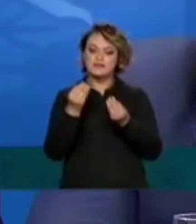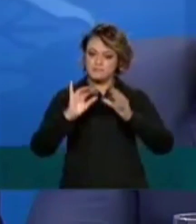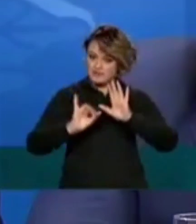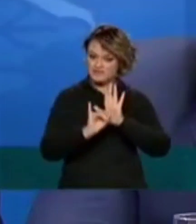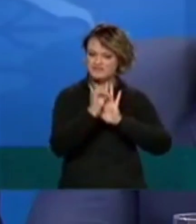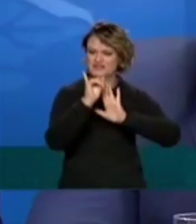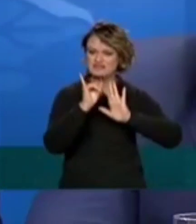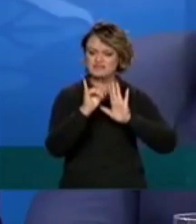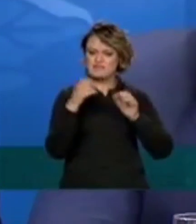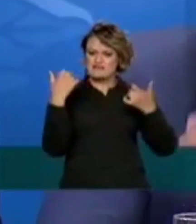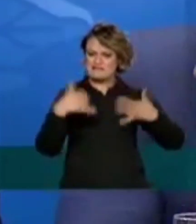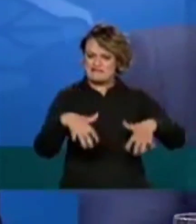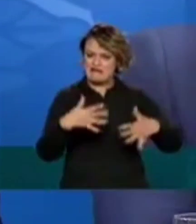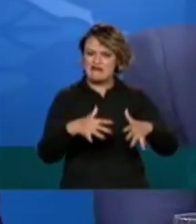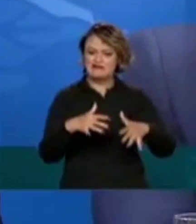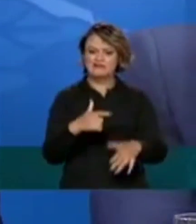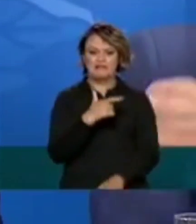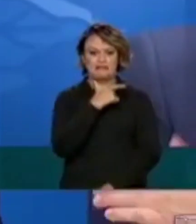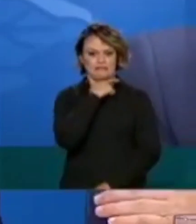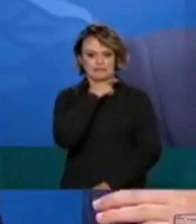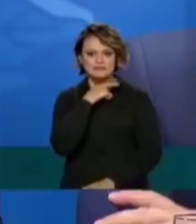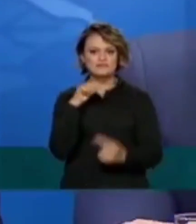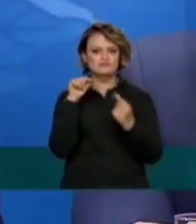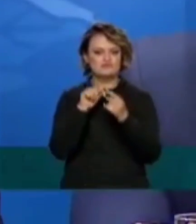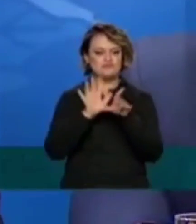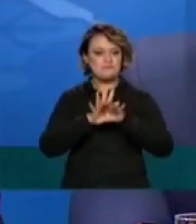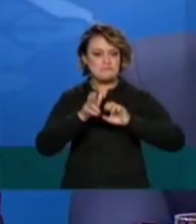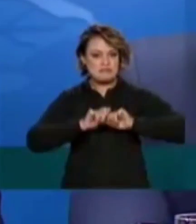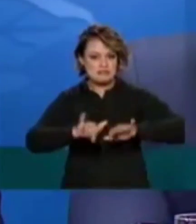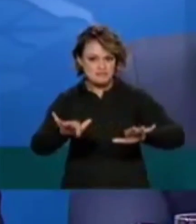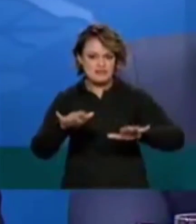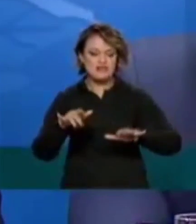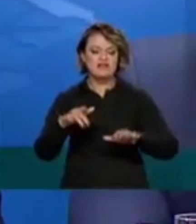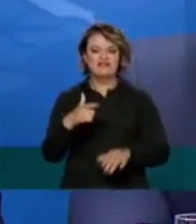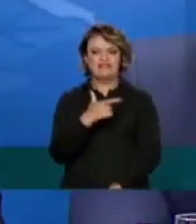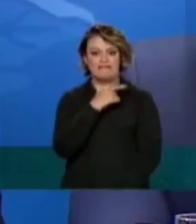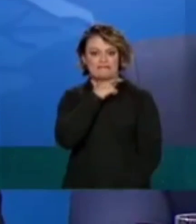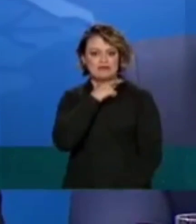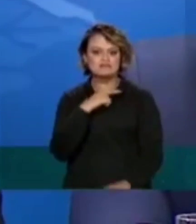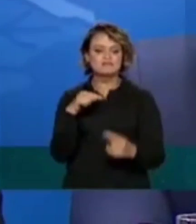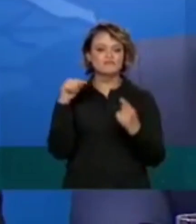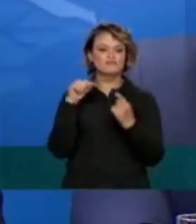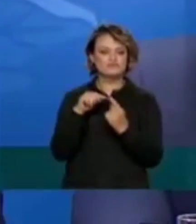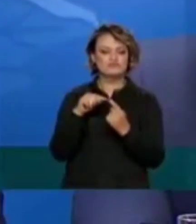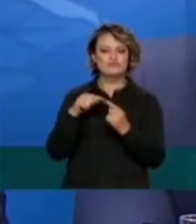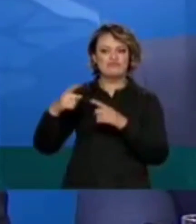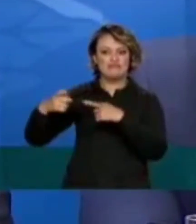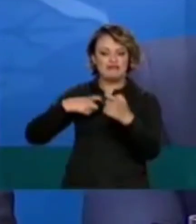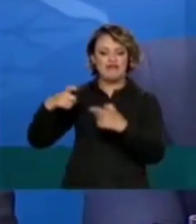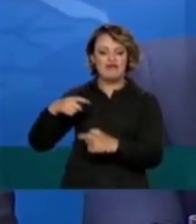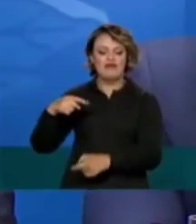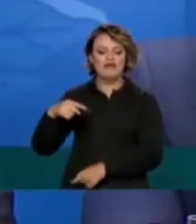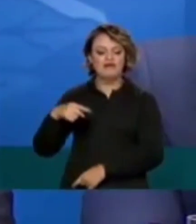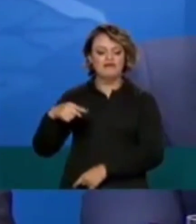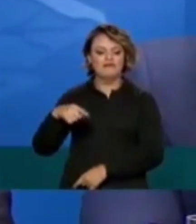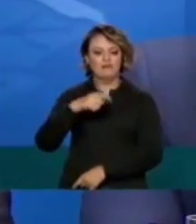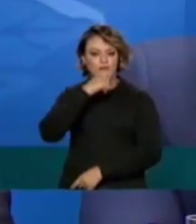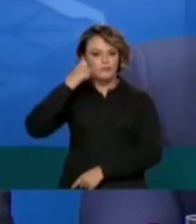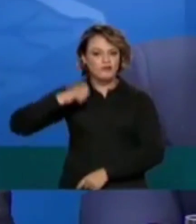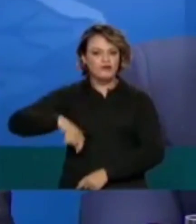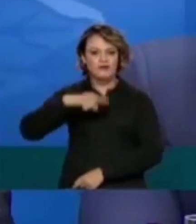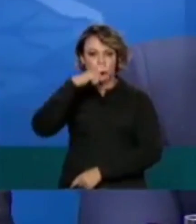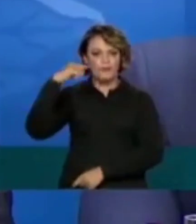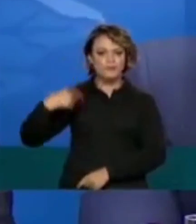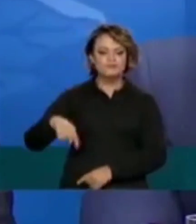inflação, da crise causada pela pandemia e da crise causada pela guerra da Rússia com a Ucrânia no que diz